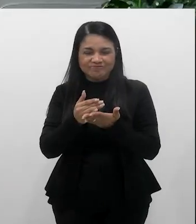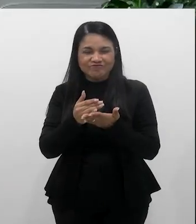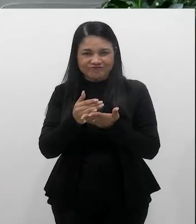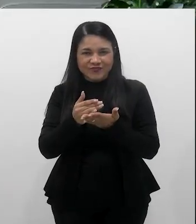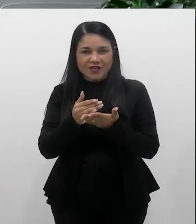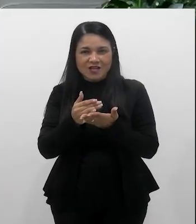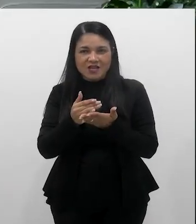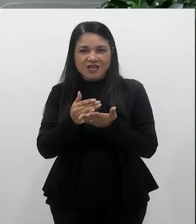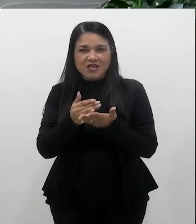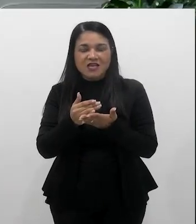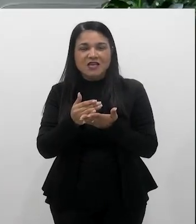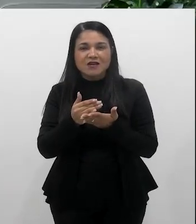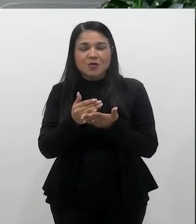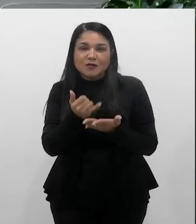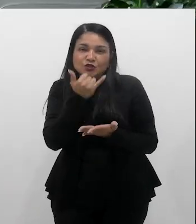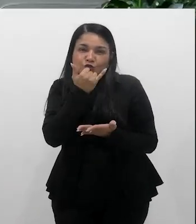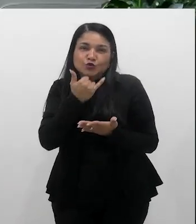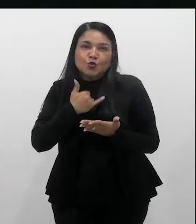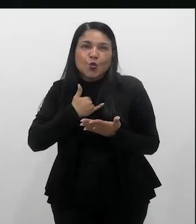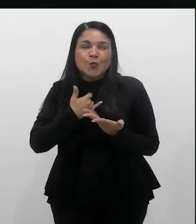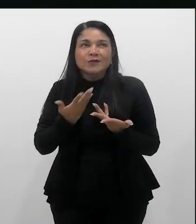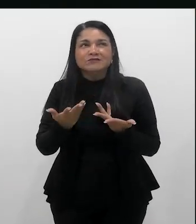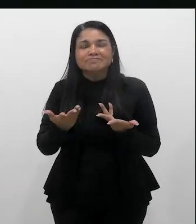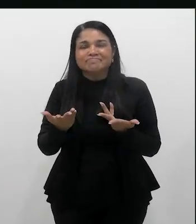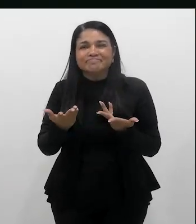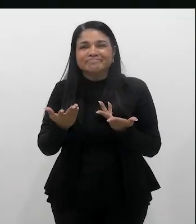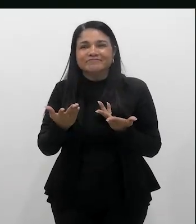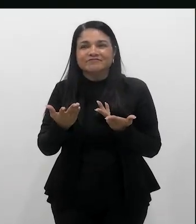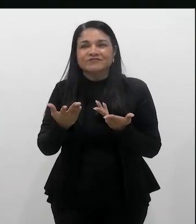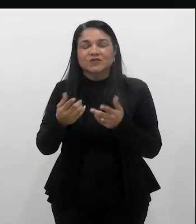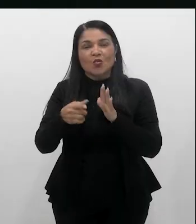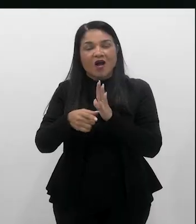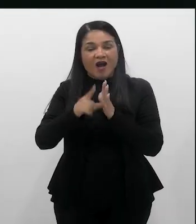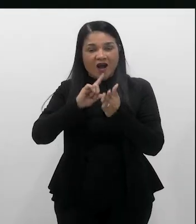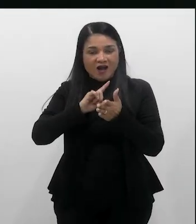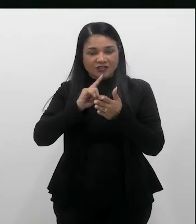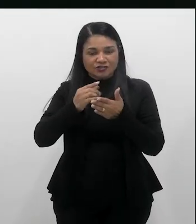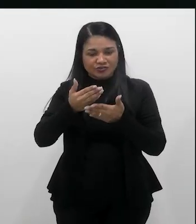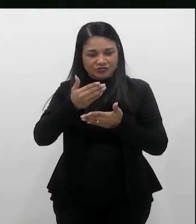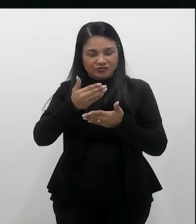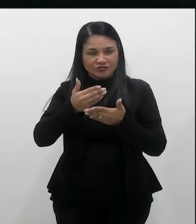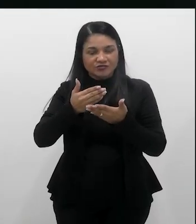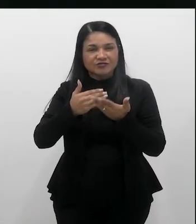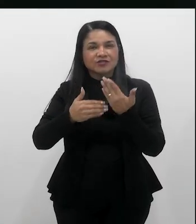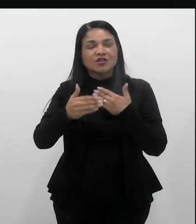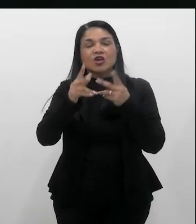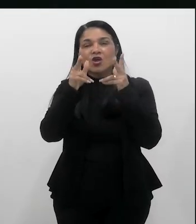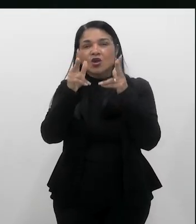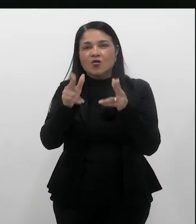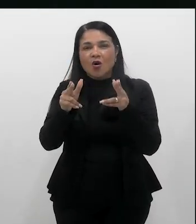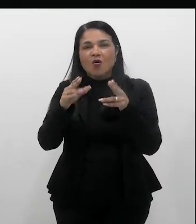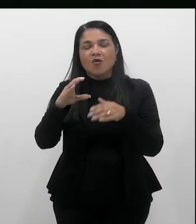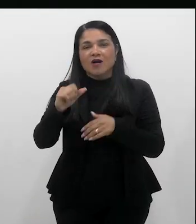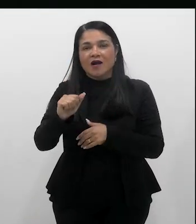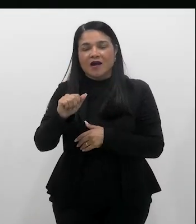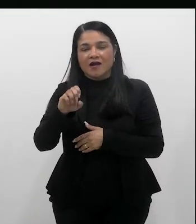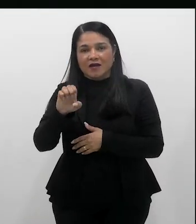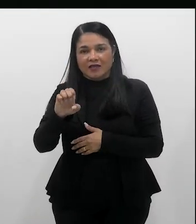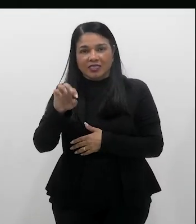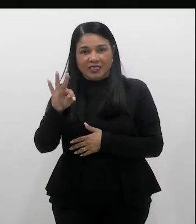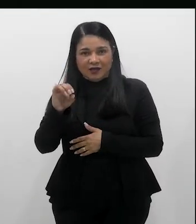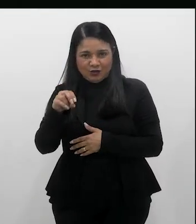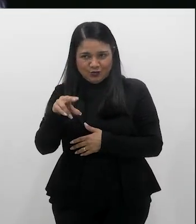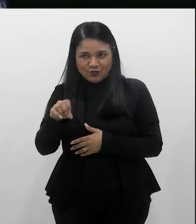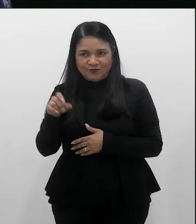Geralmente né? Geralmente é. É ver que ele tem a vida antes da aberta e depois, né? É meio como o Caetano Veloso. Deixa eu